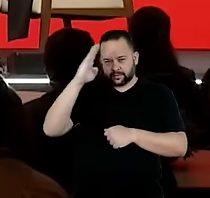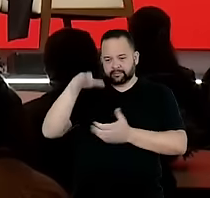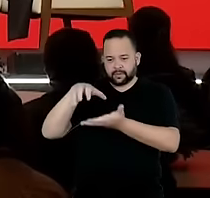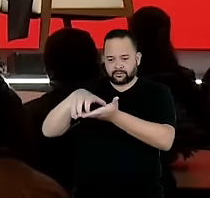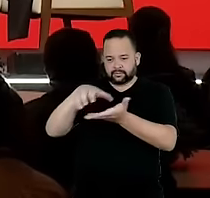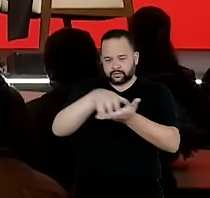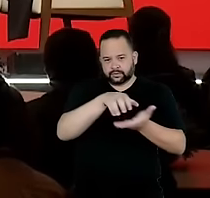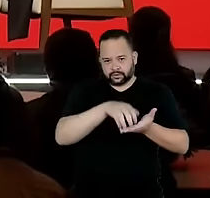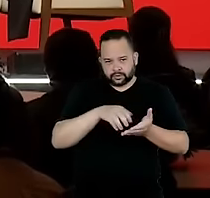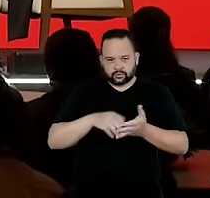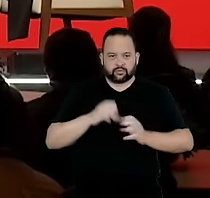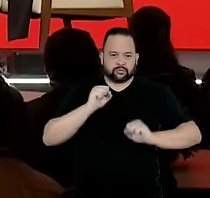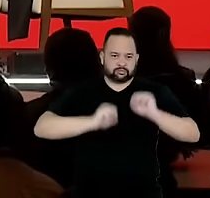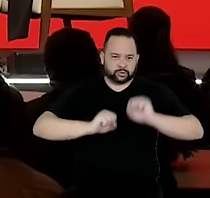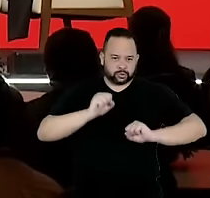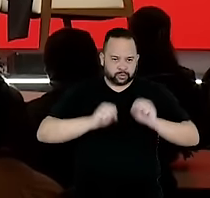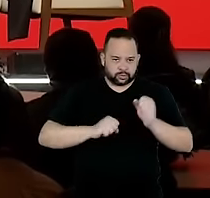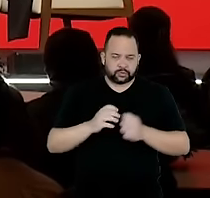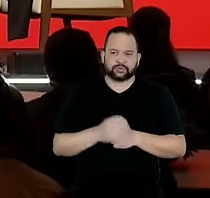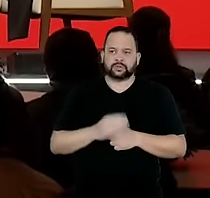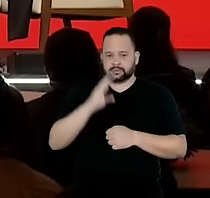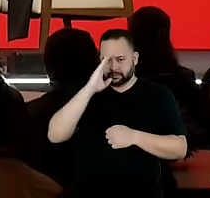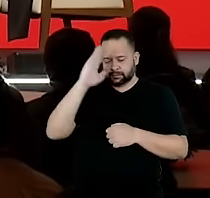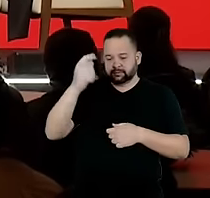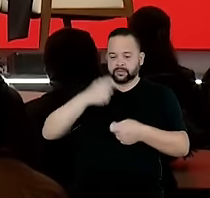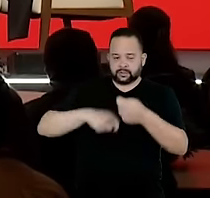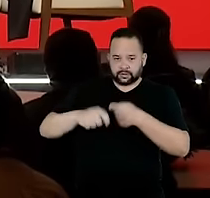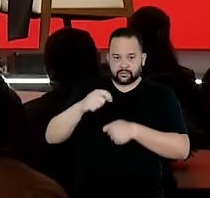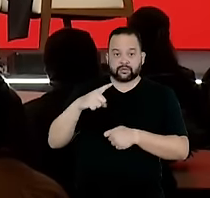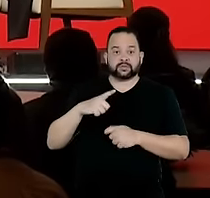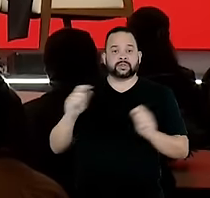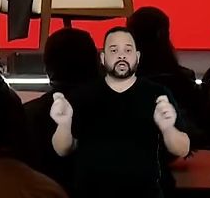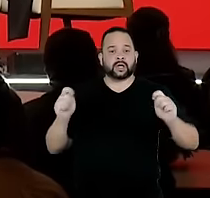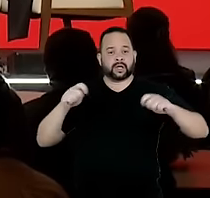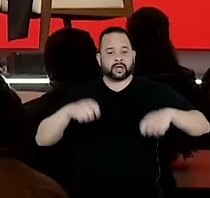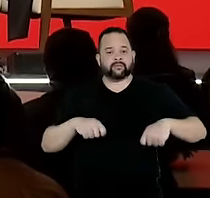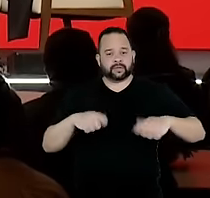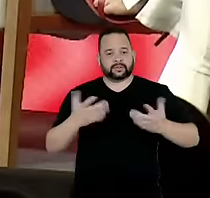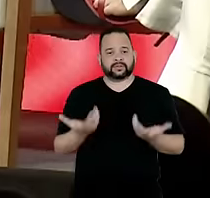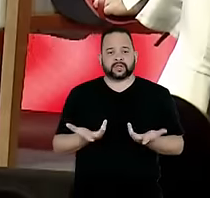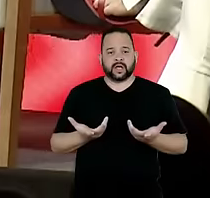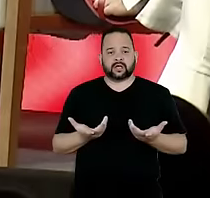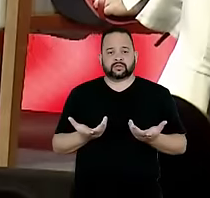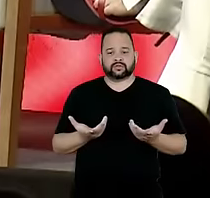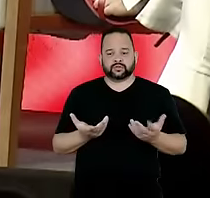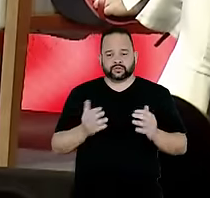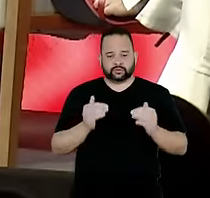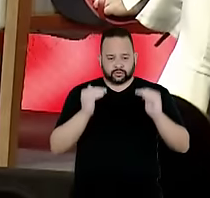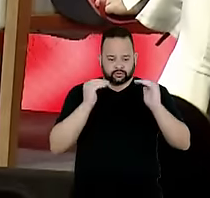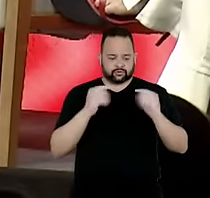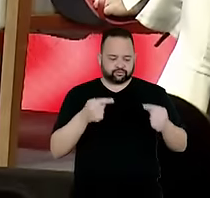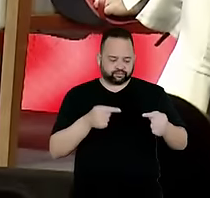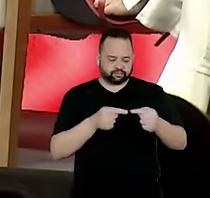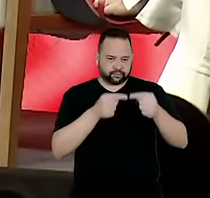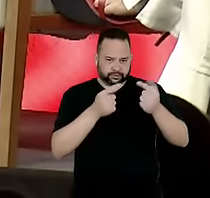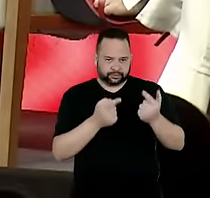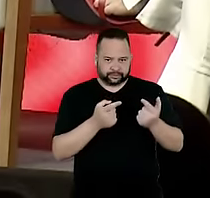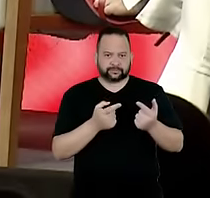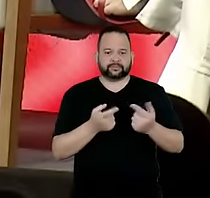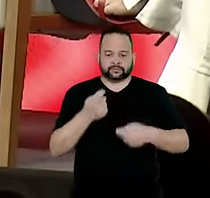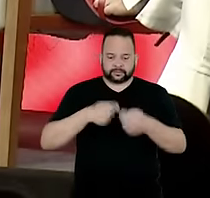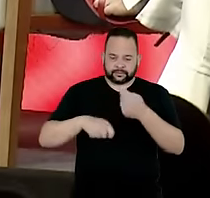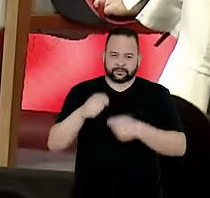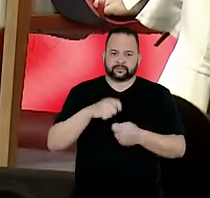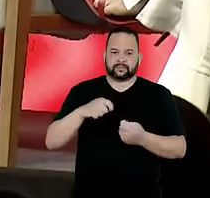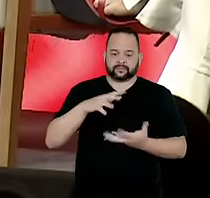negócio que teriam capacidade de dar aderência de dar cumprimento à pauta de Finanças sustentáveis no Brasil acho que